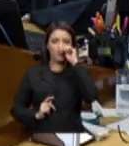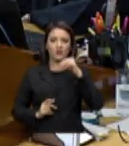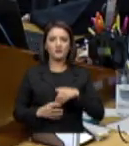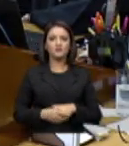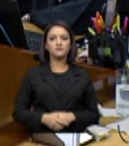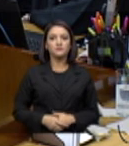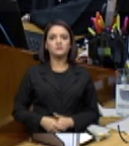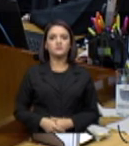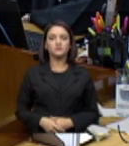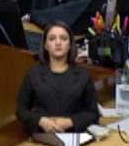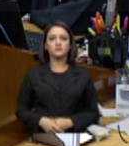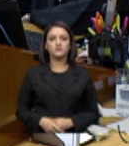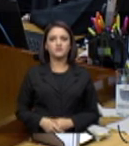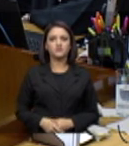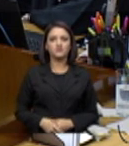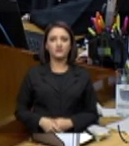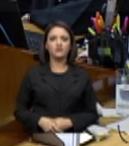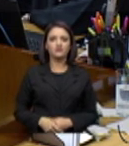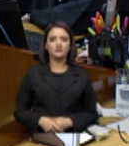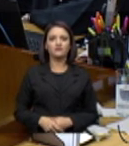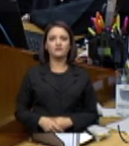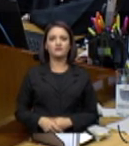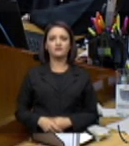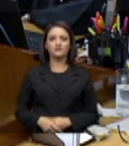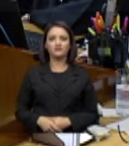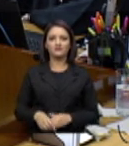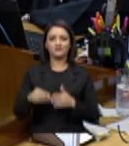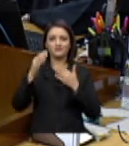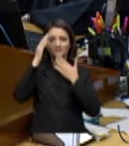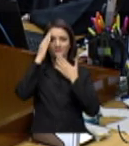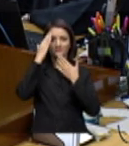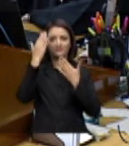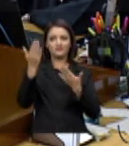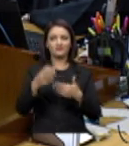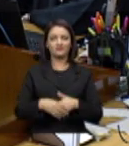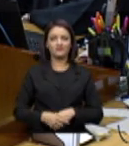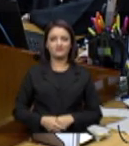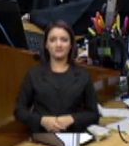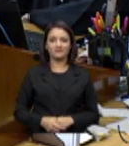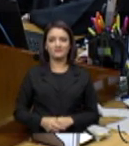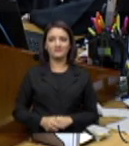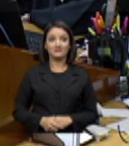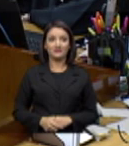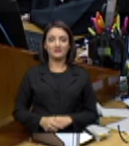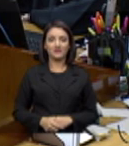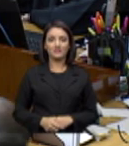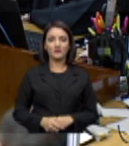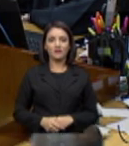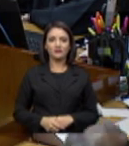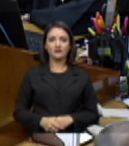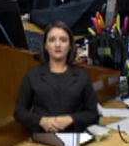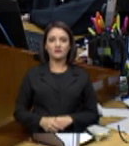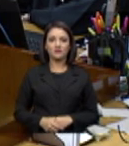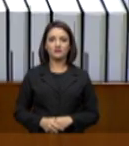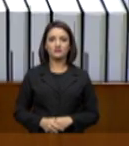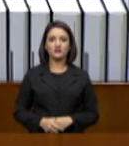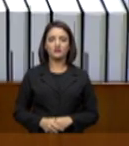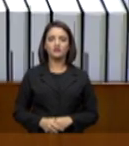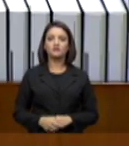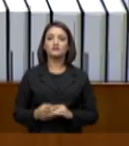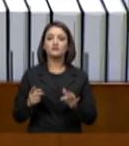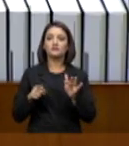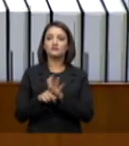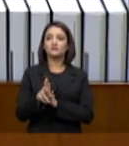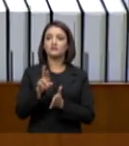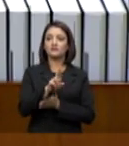agradeço alves procurador-geral da república doutor humberto jacques perguntou ministro-relator se gostar de fazer novamente o uso da